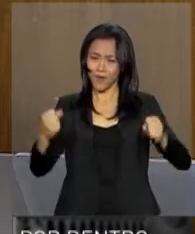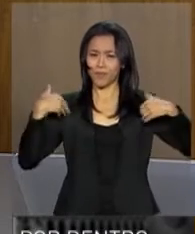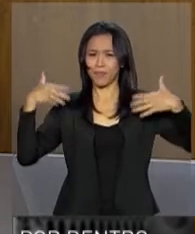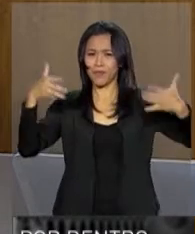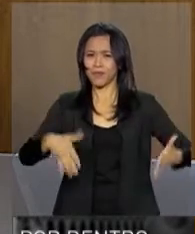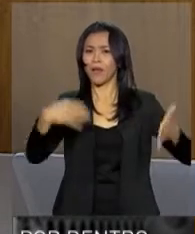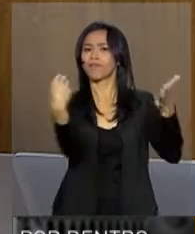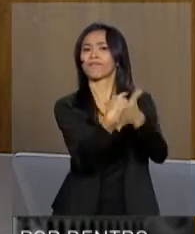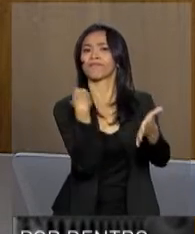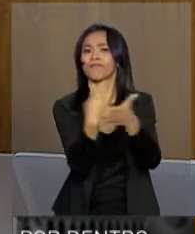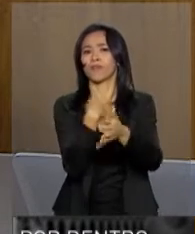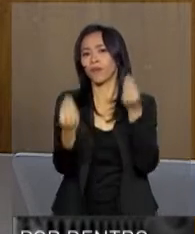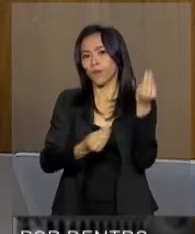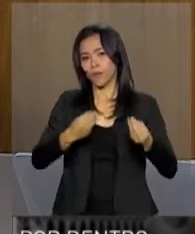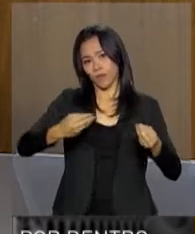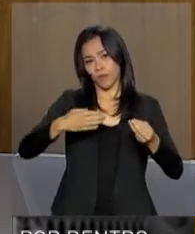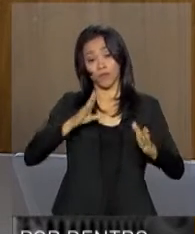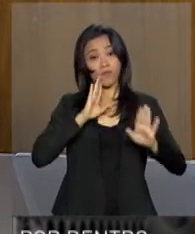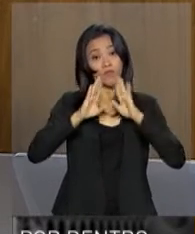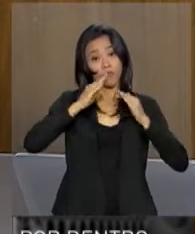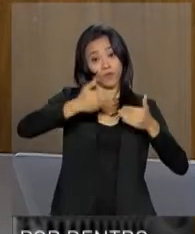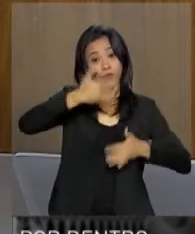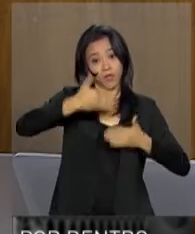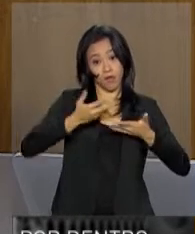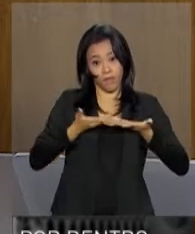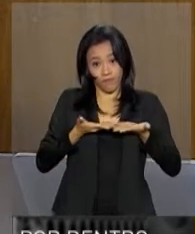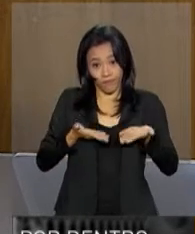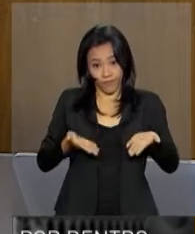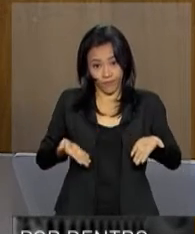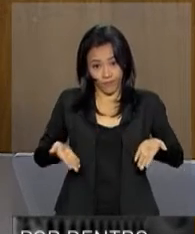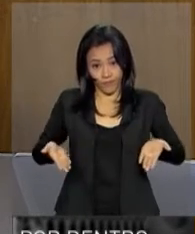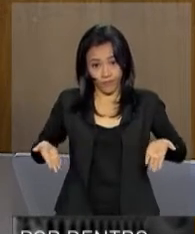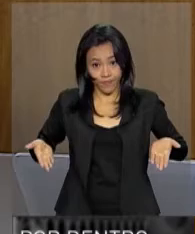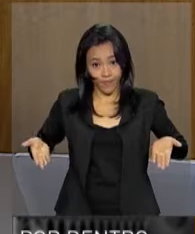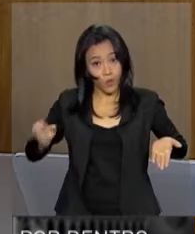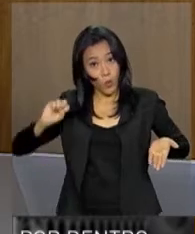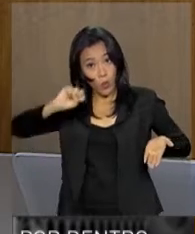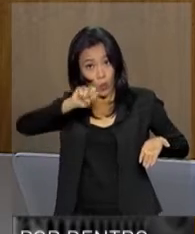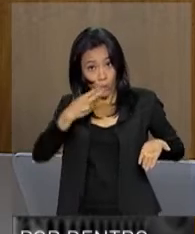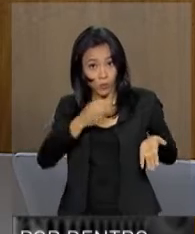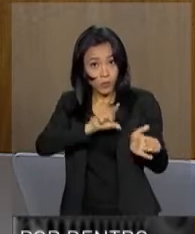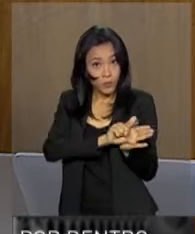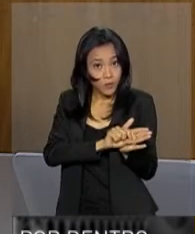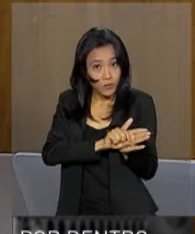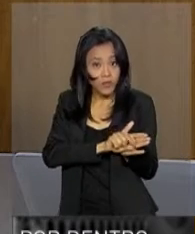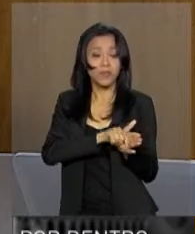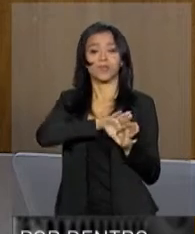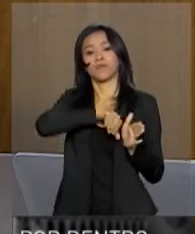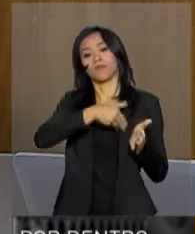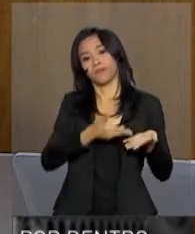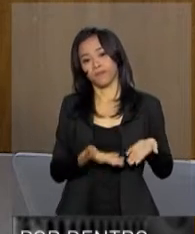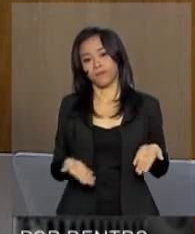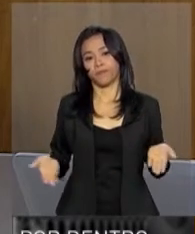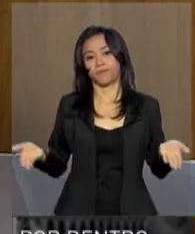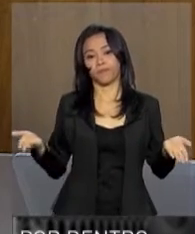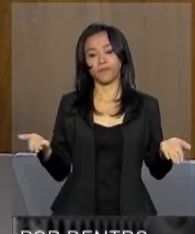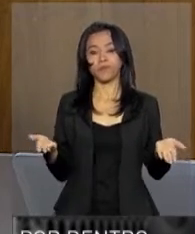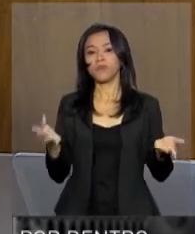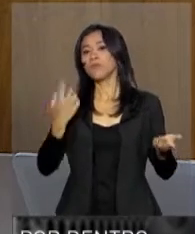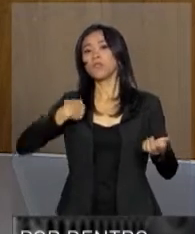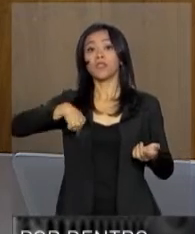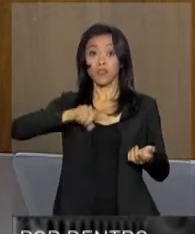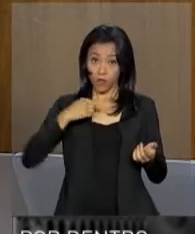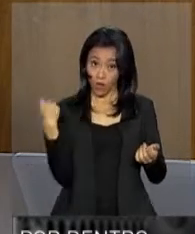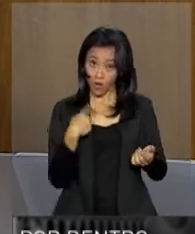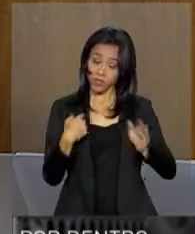sua pergunta pelo facebook.com barra palácio do planalto ou ainda pelo twitter na roupa planalto o nosso programa está